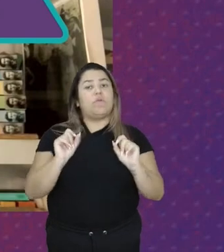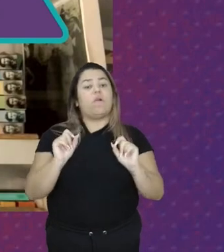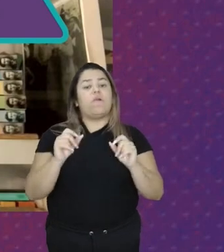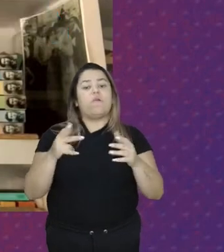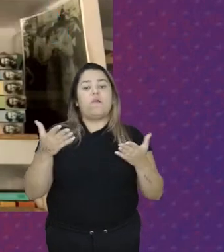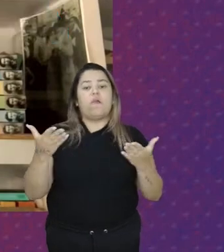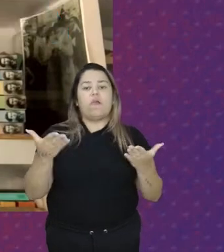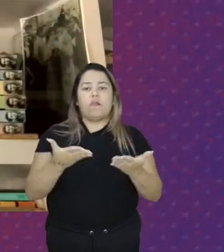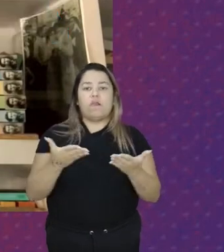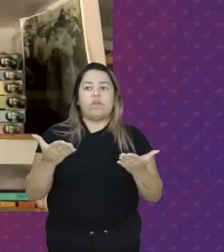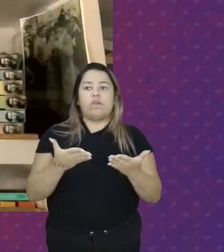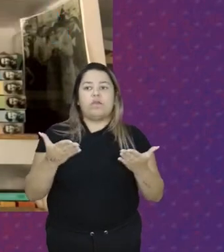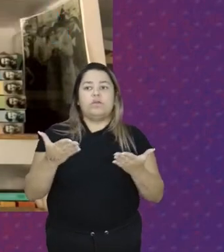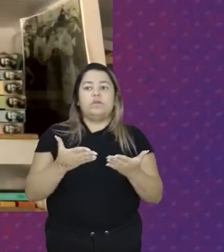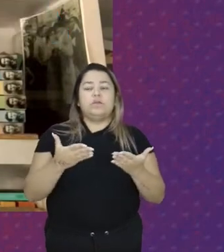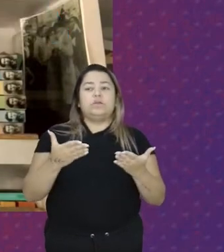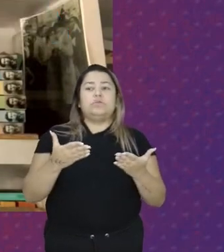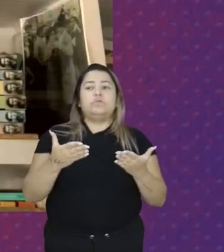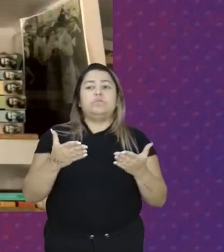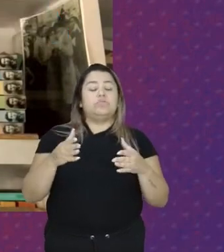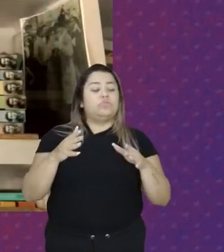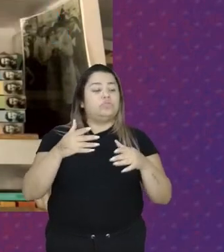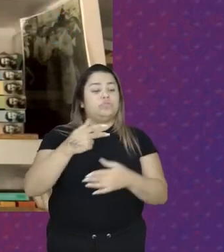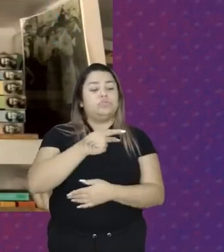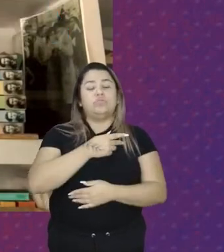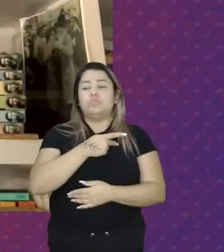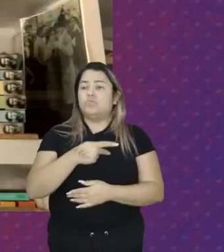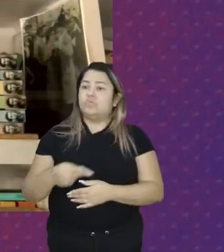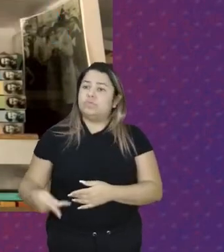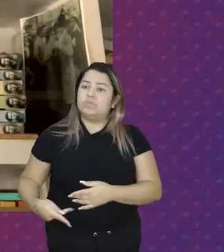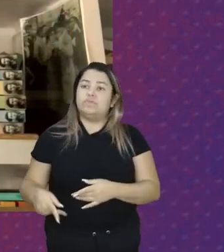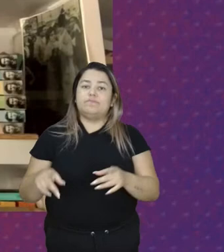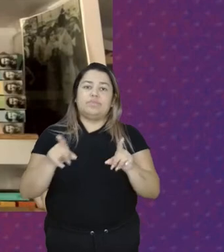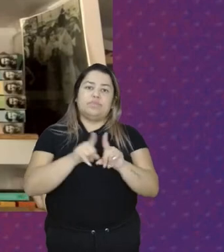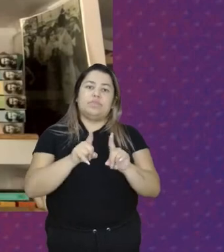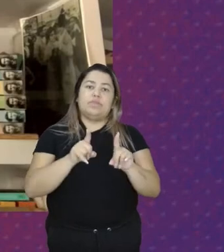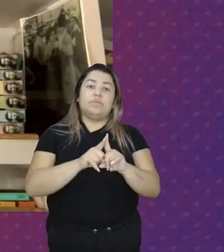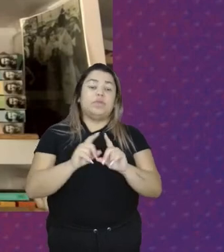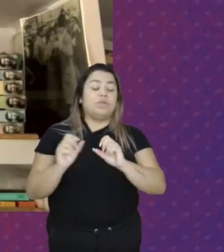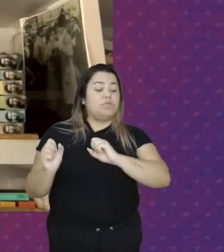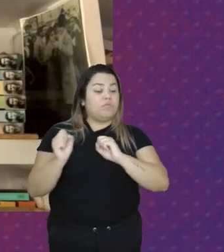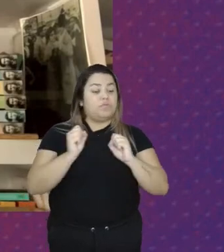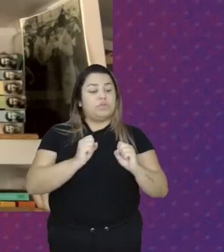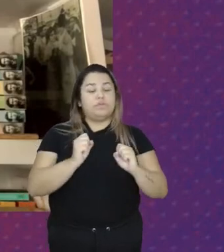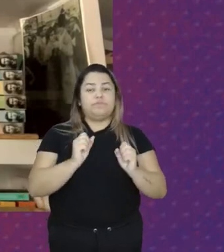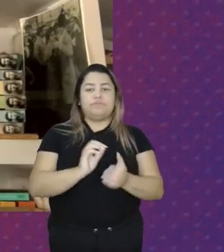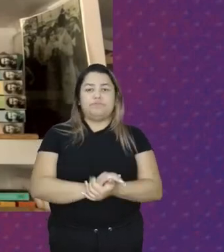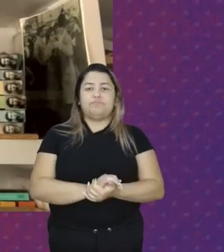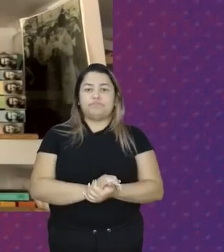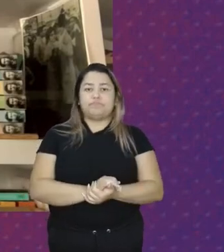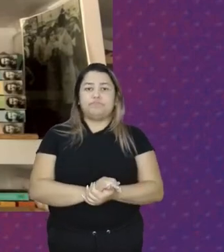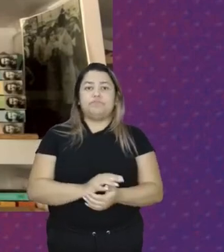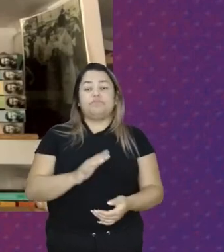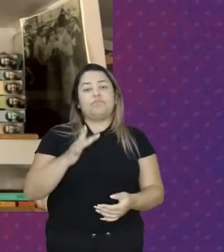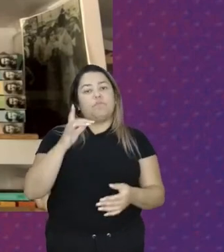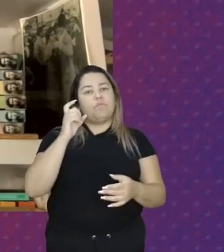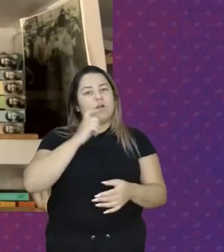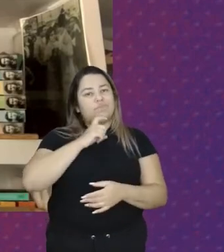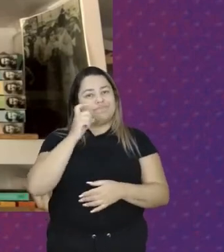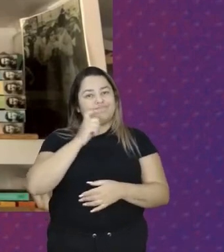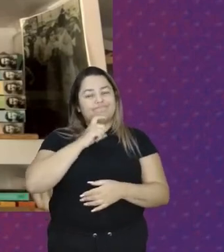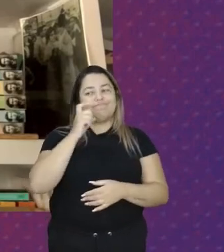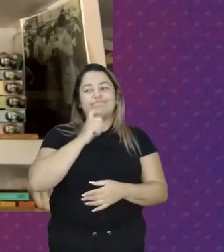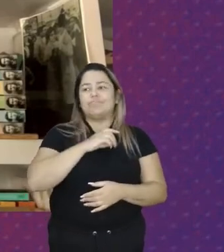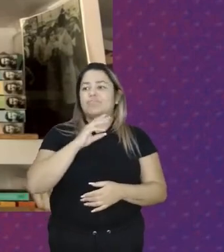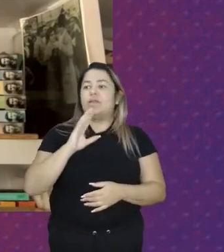jogo hoje, né, operado pelo governo que está no poder, com as fake news, com a mentira,